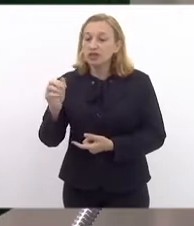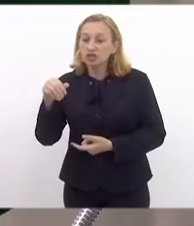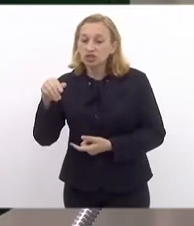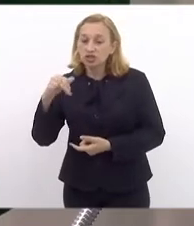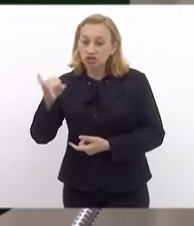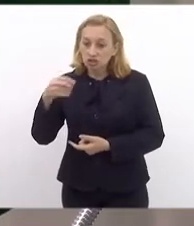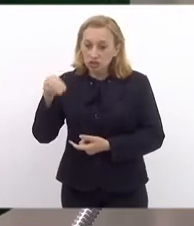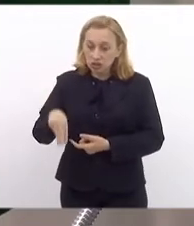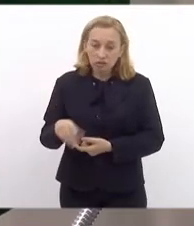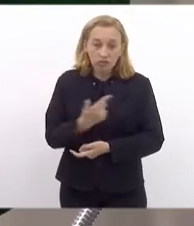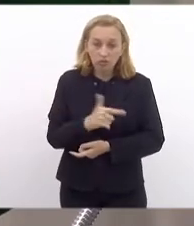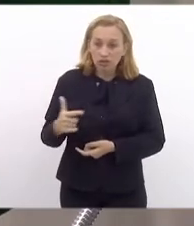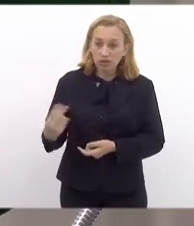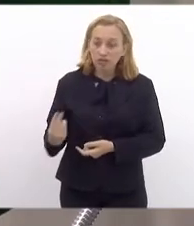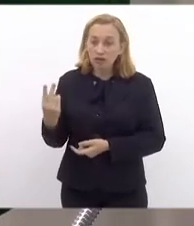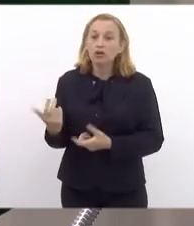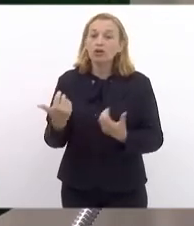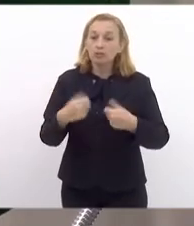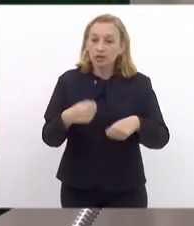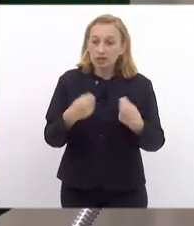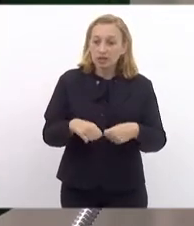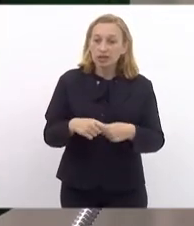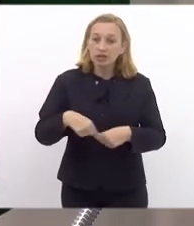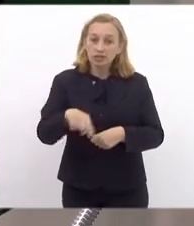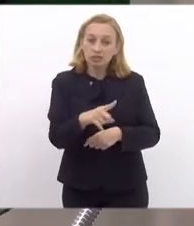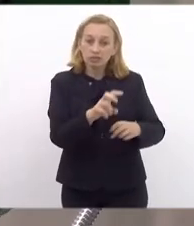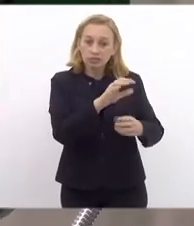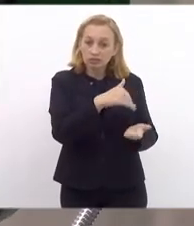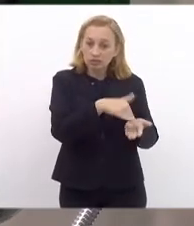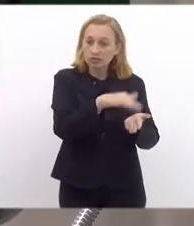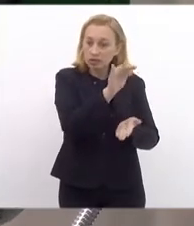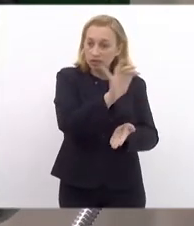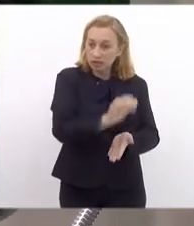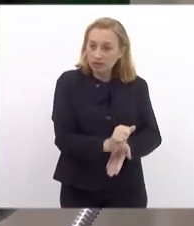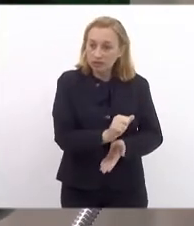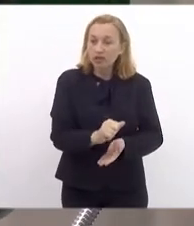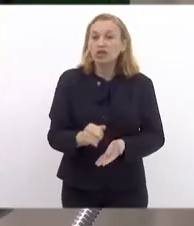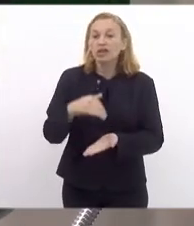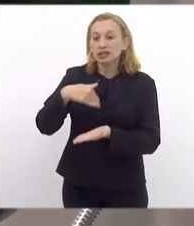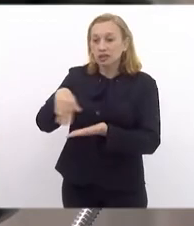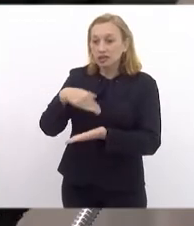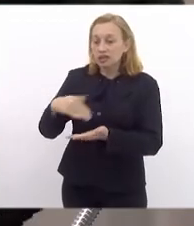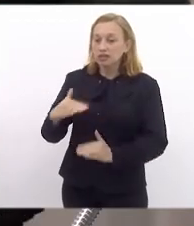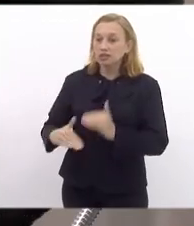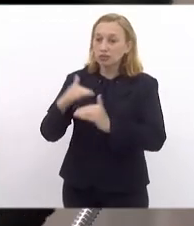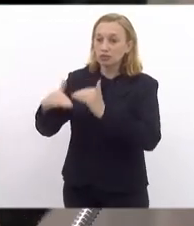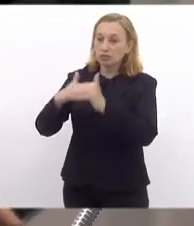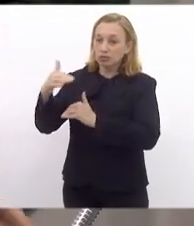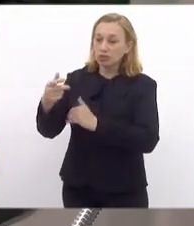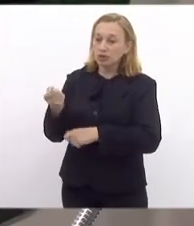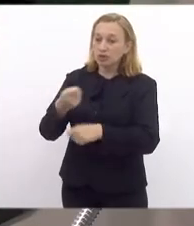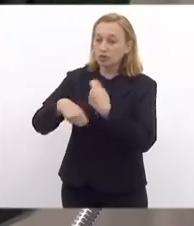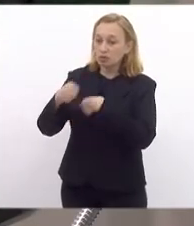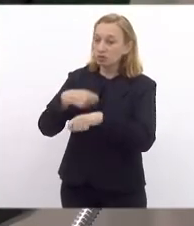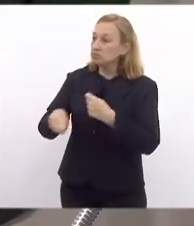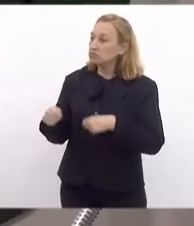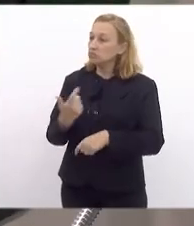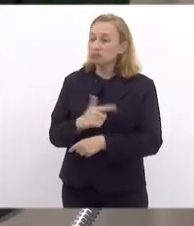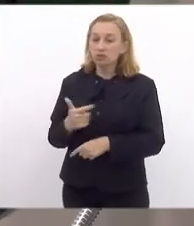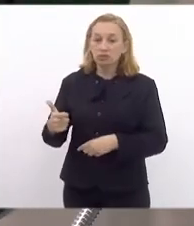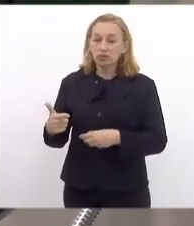teria que passar também pelo crivo da fazenda a secretaria desenvolvimento econômico também não tem instrumento para tal